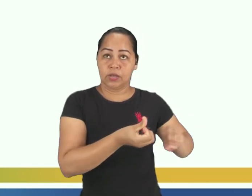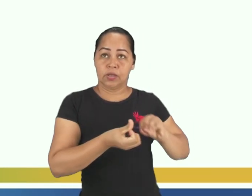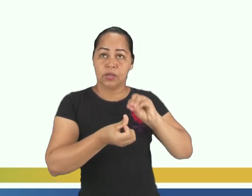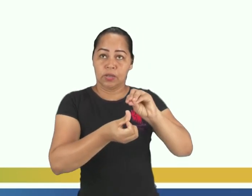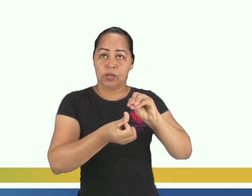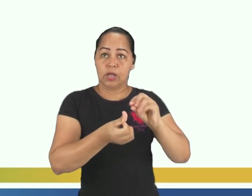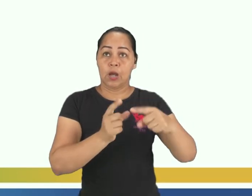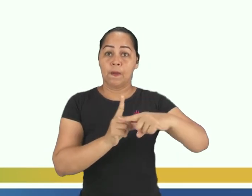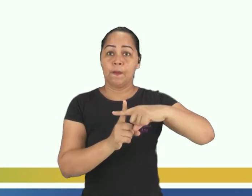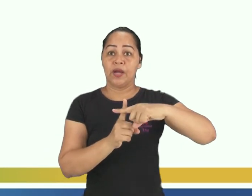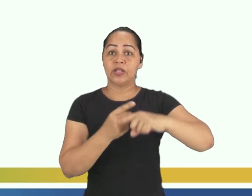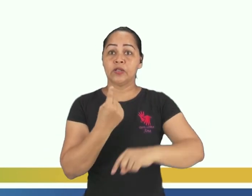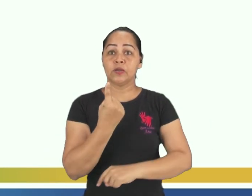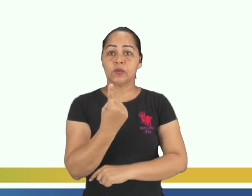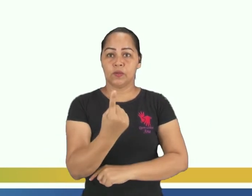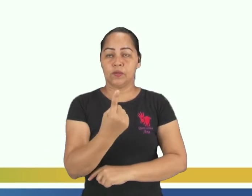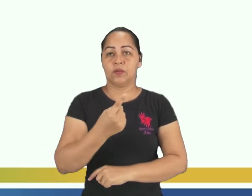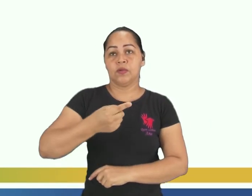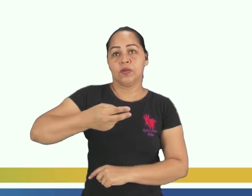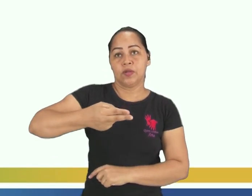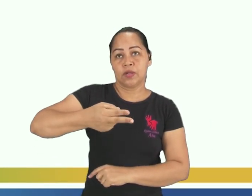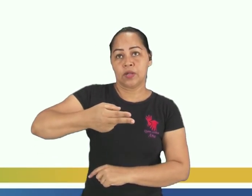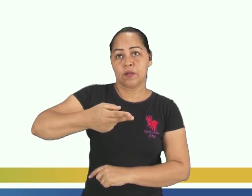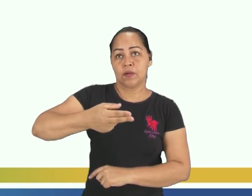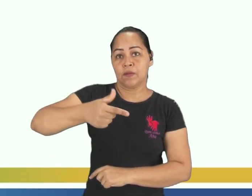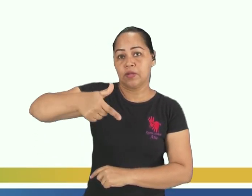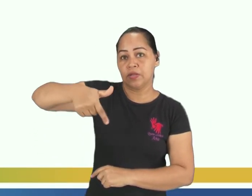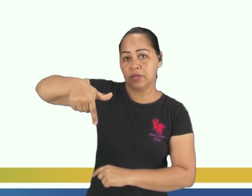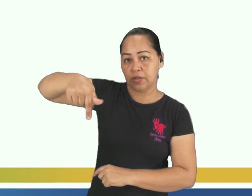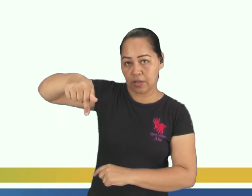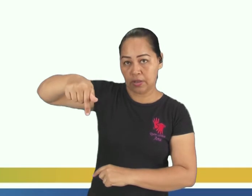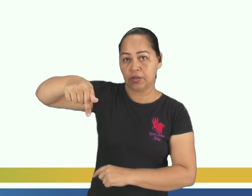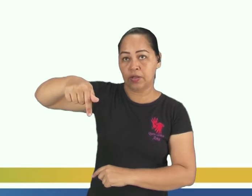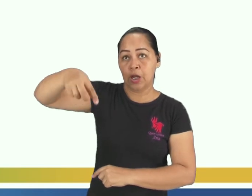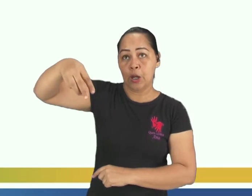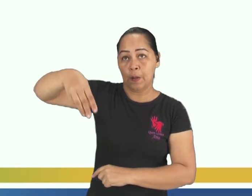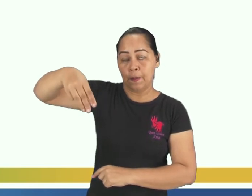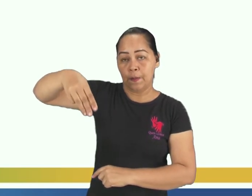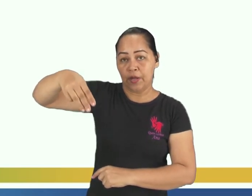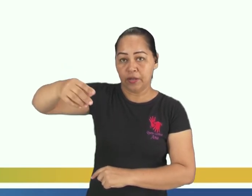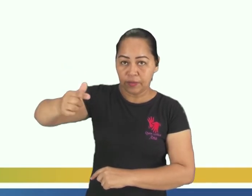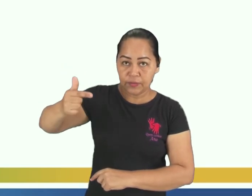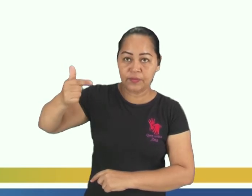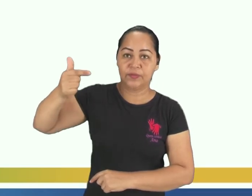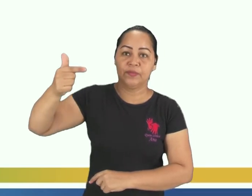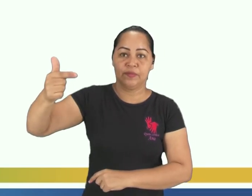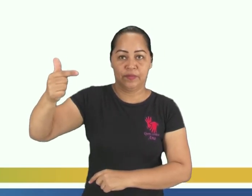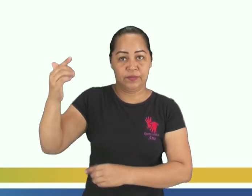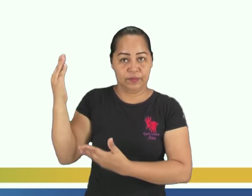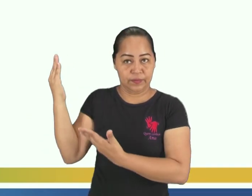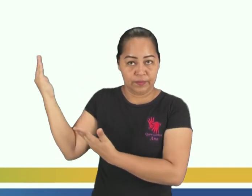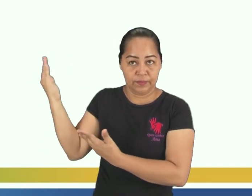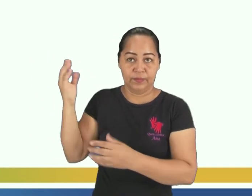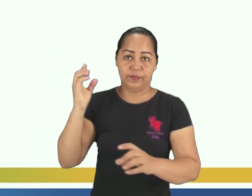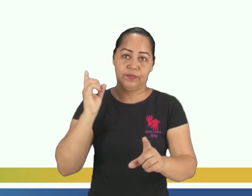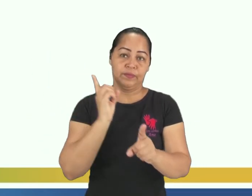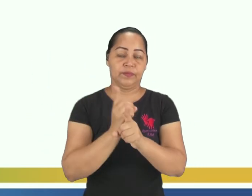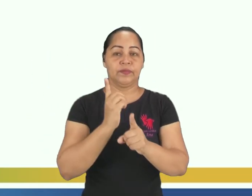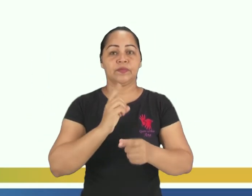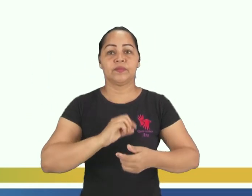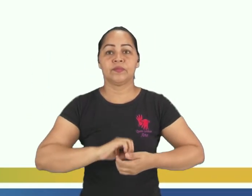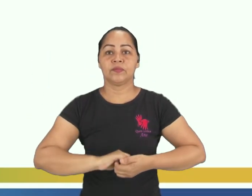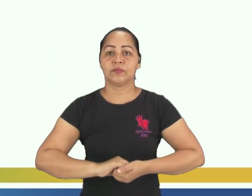mais 1, que é a medida a mais que a capa deve ter, ou seja, a nossa capa deverá ter 7